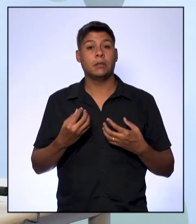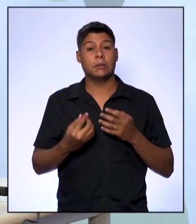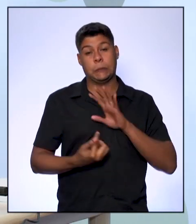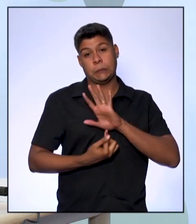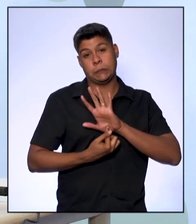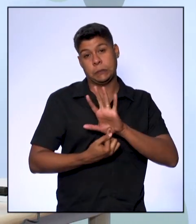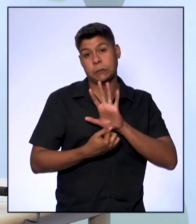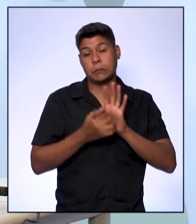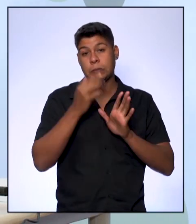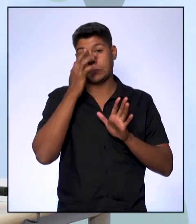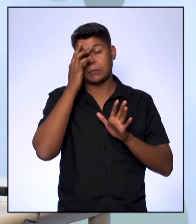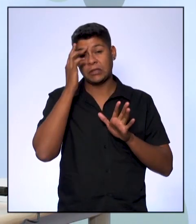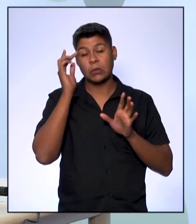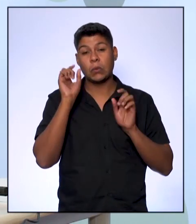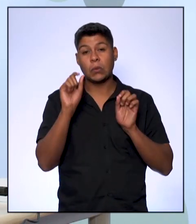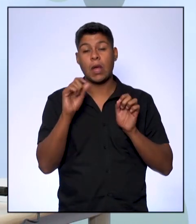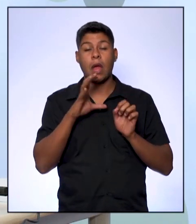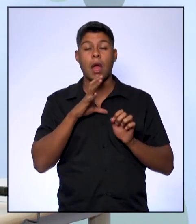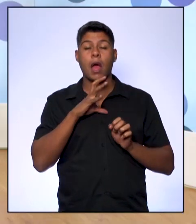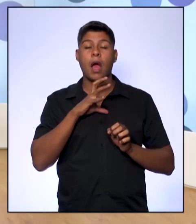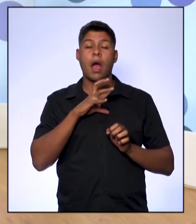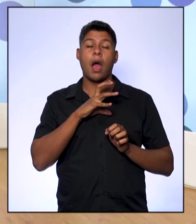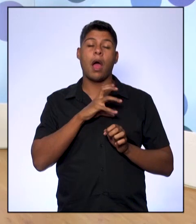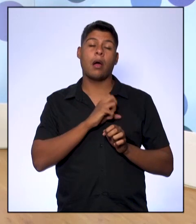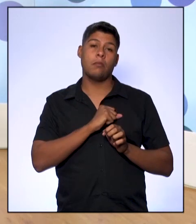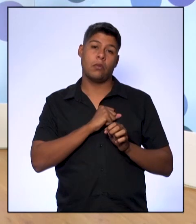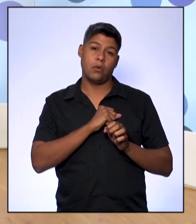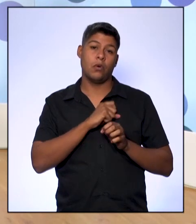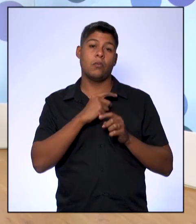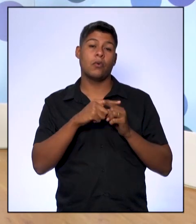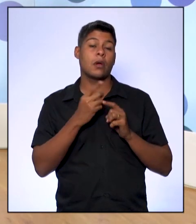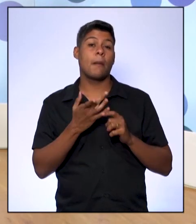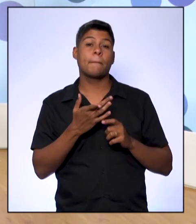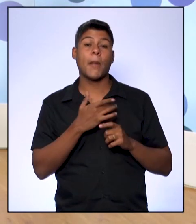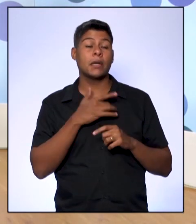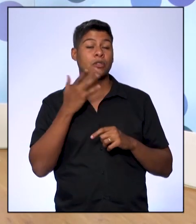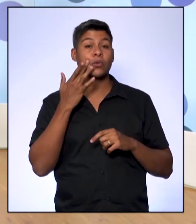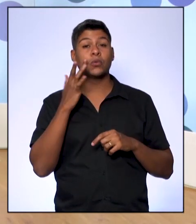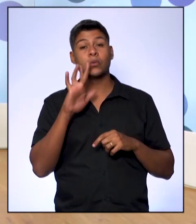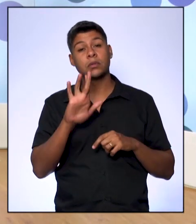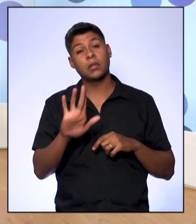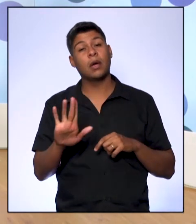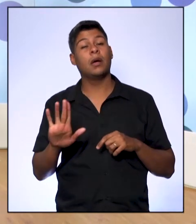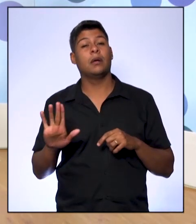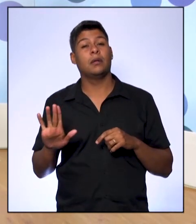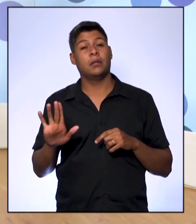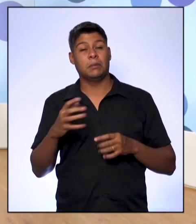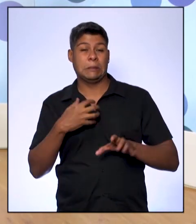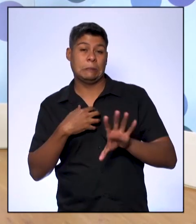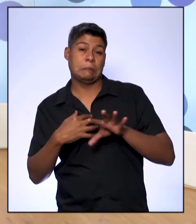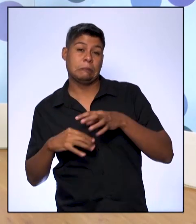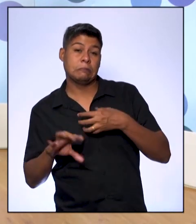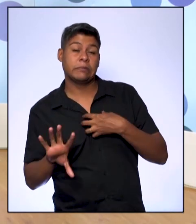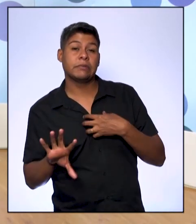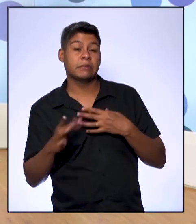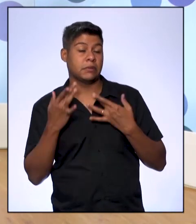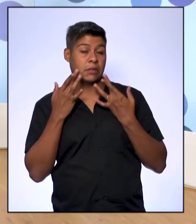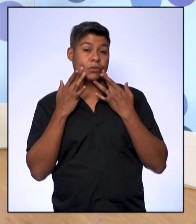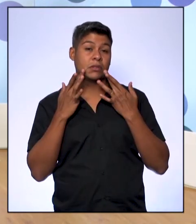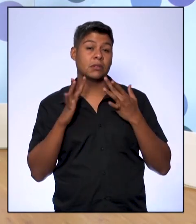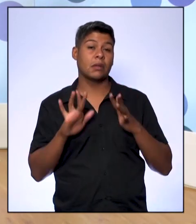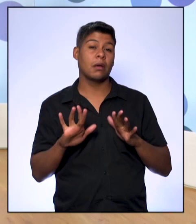despertam quando a pessoa está amando porque ele se apaixona ela não sabe se vai ser retribuído essa paixão